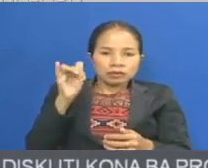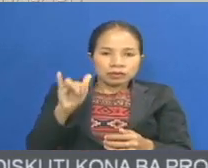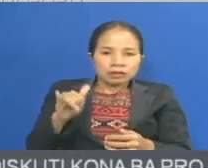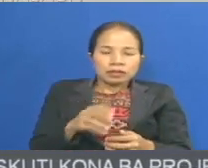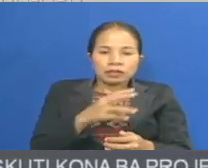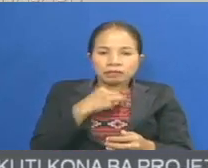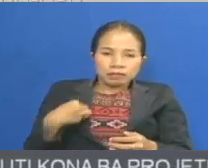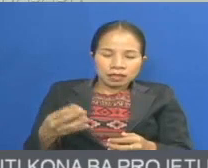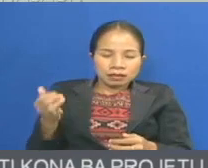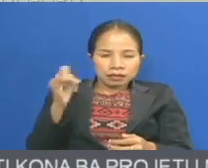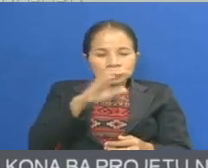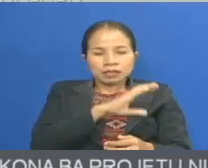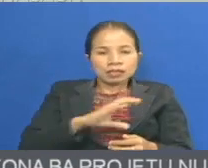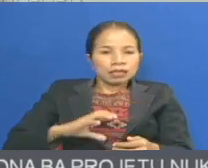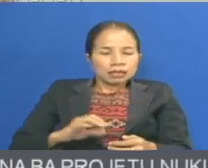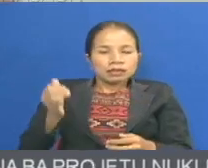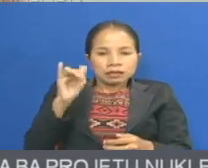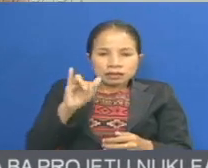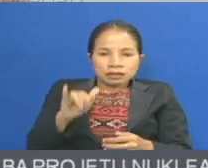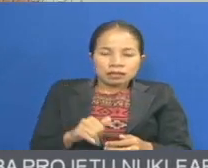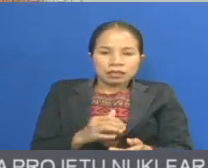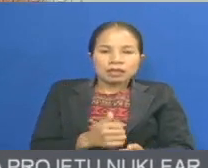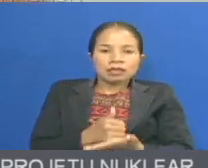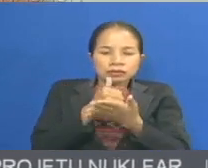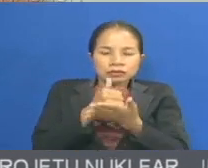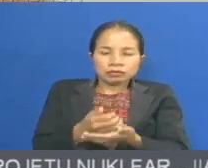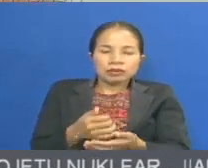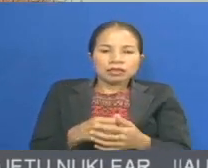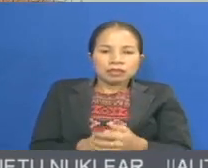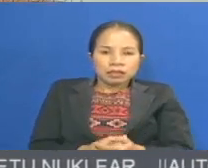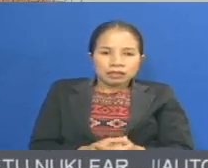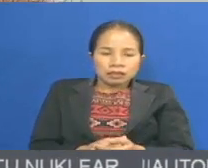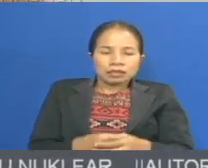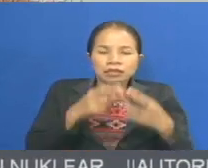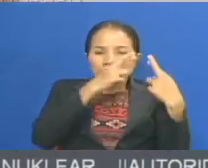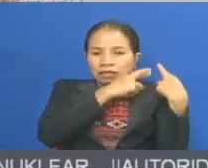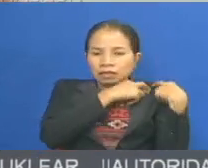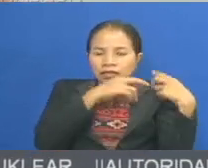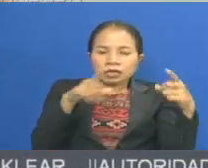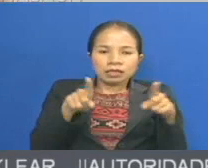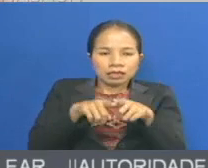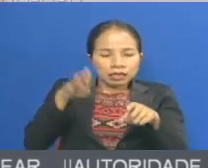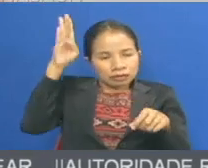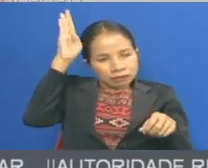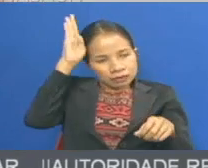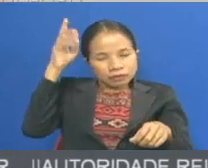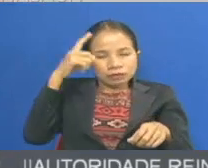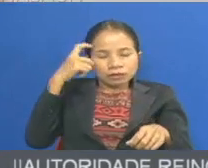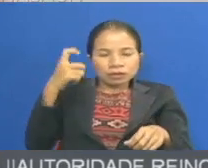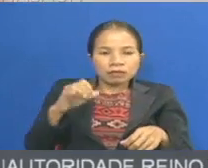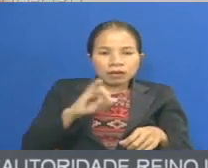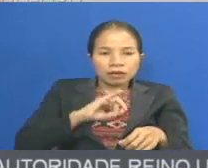religiosa, religiosa, saranxira, apoia a hija, ninha clara, no dar o bispo. Tamba,